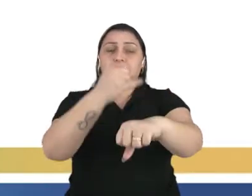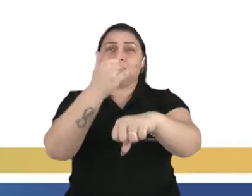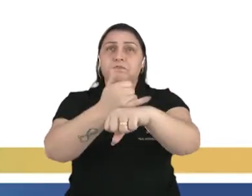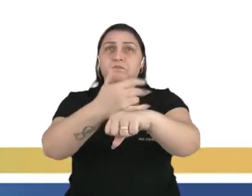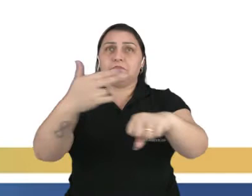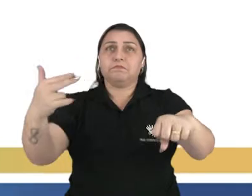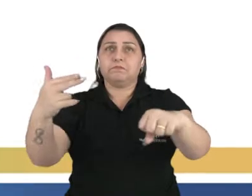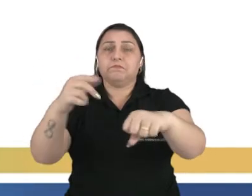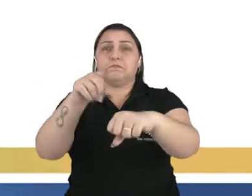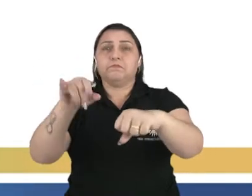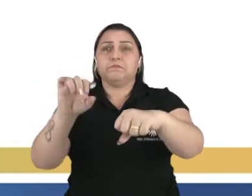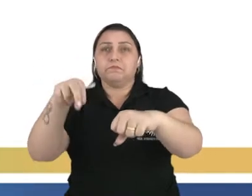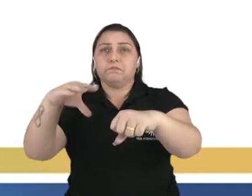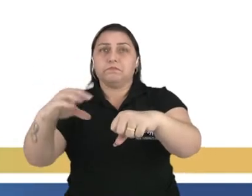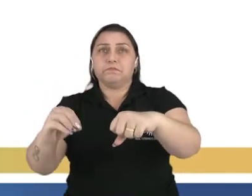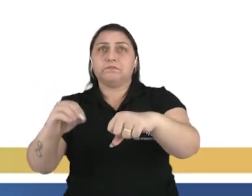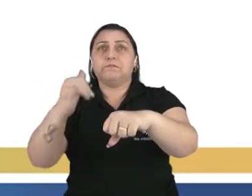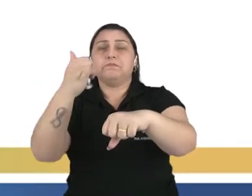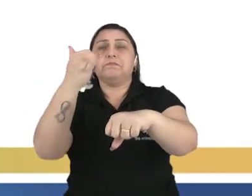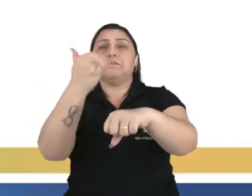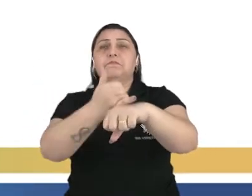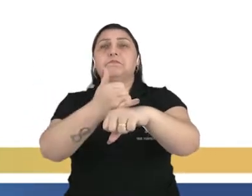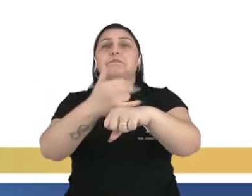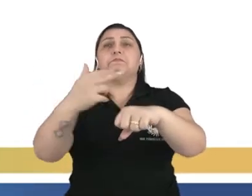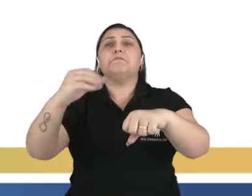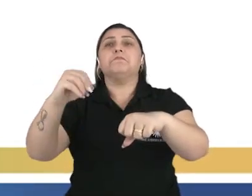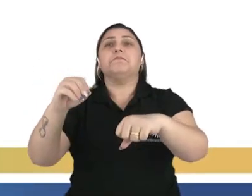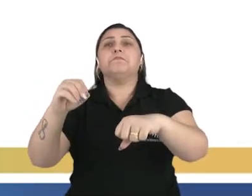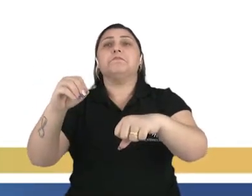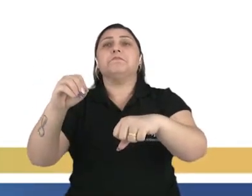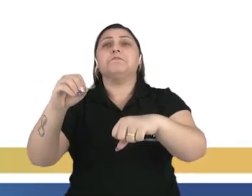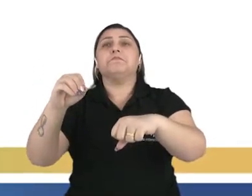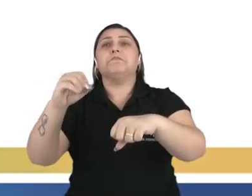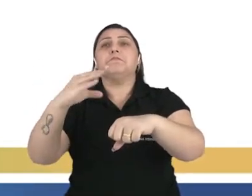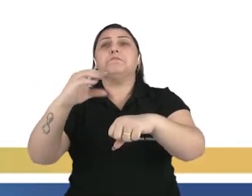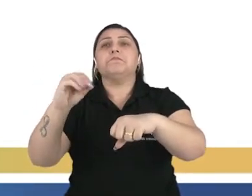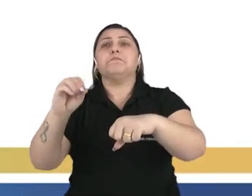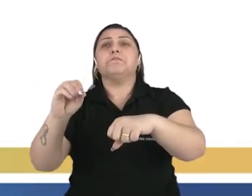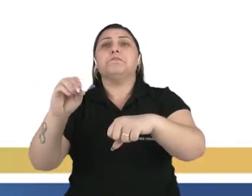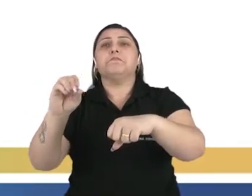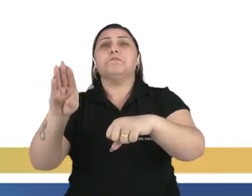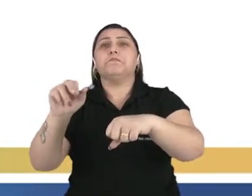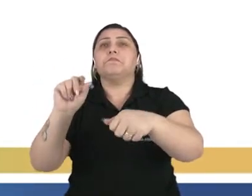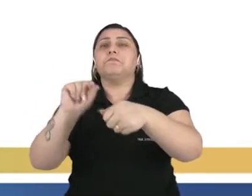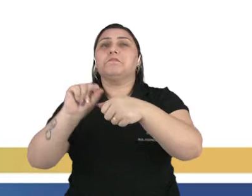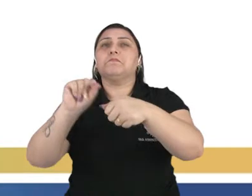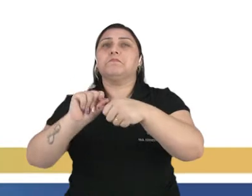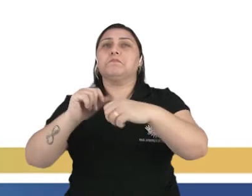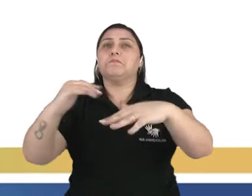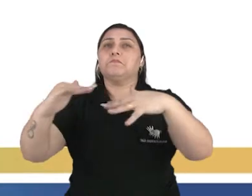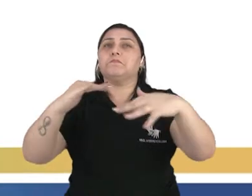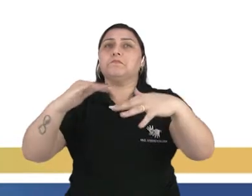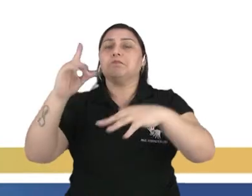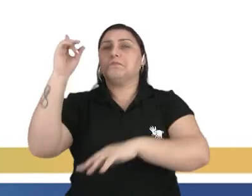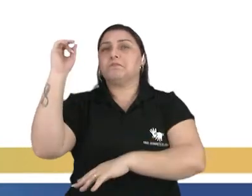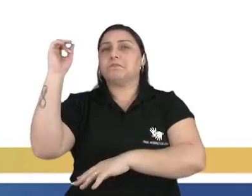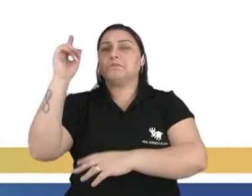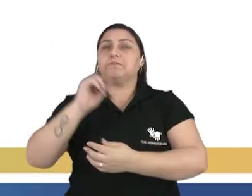no caso aqui o zinco e o cobre, você conseguia fazer a perninha do sapinho se mover, Tentei aqui mostrar para